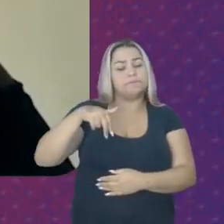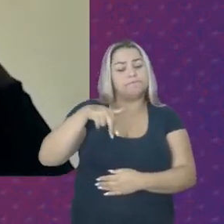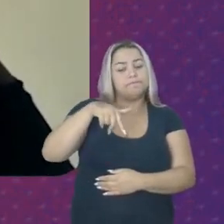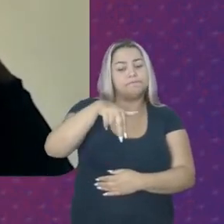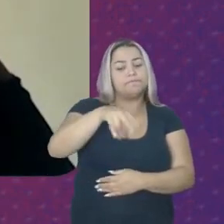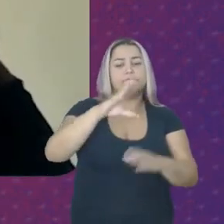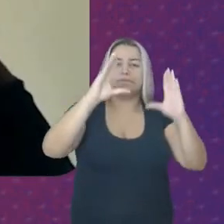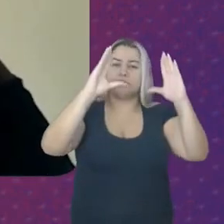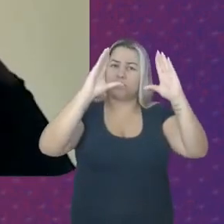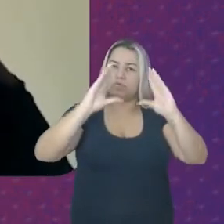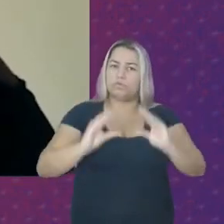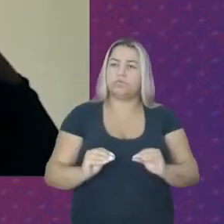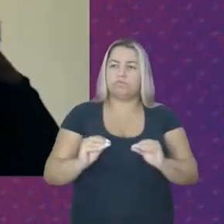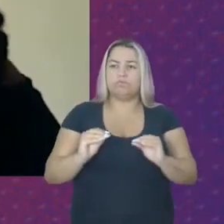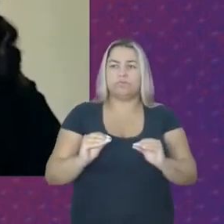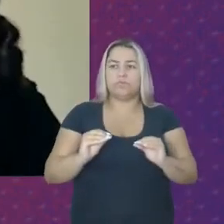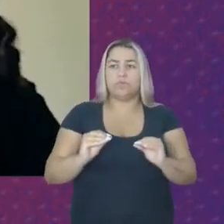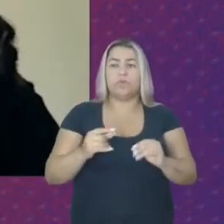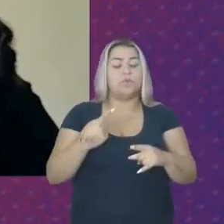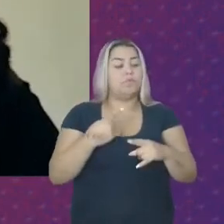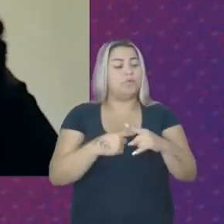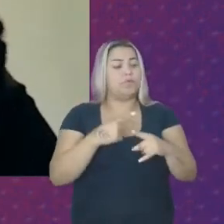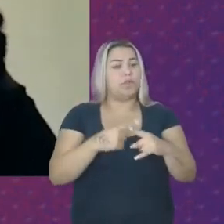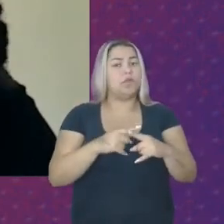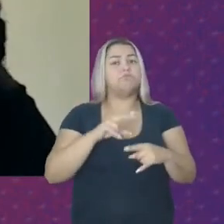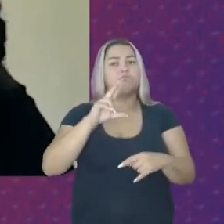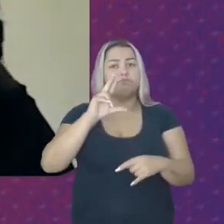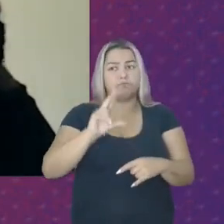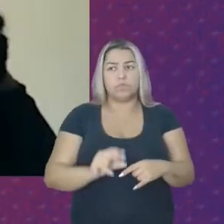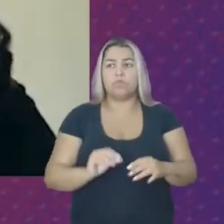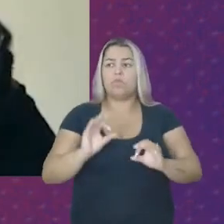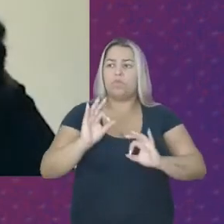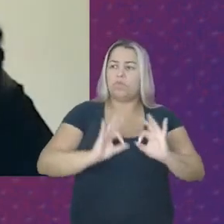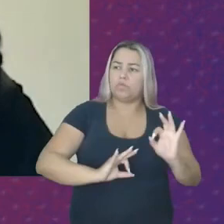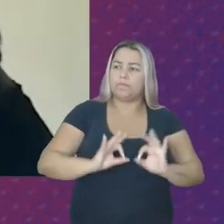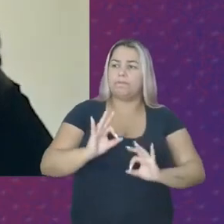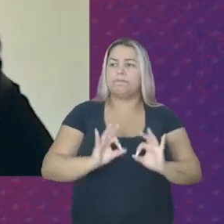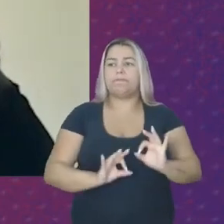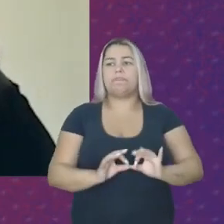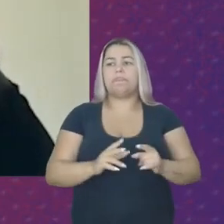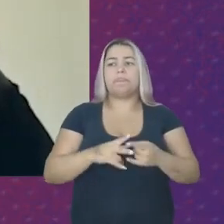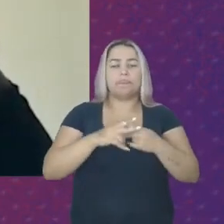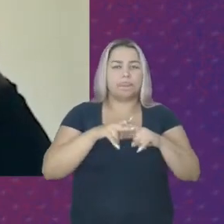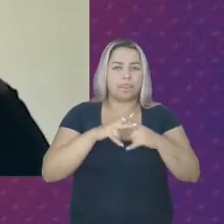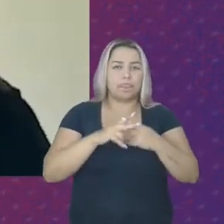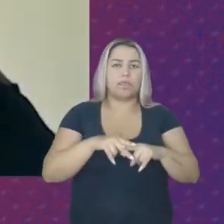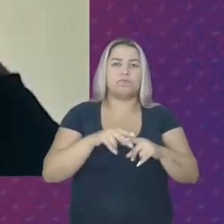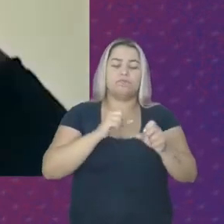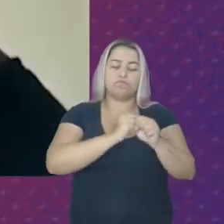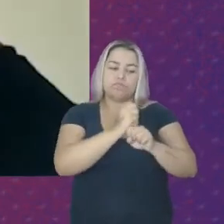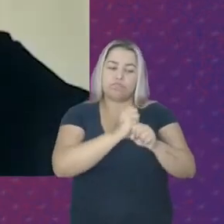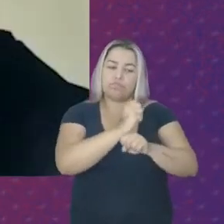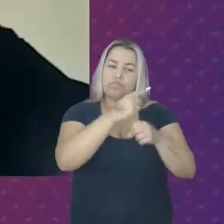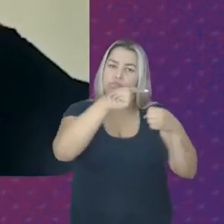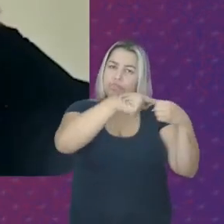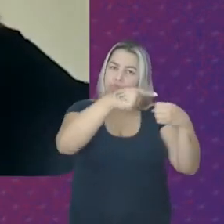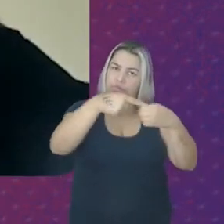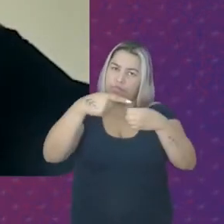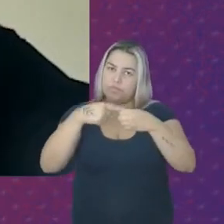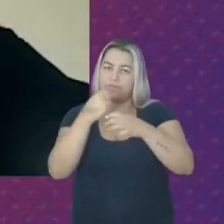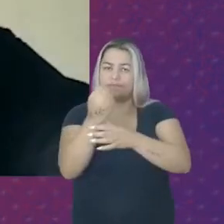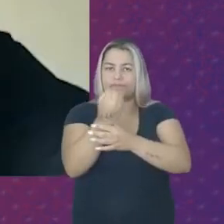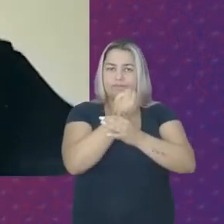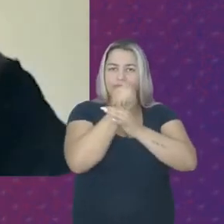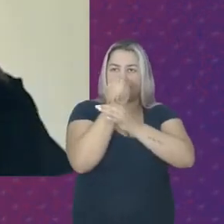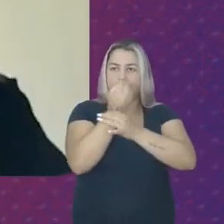a noite? Não. Então, por que não tratar sobre isso? Por que não falar sobre a cidade que nós queremos construir? A cidade que seja segura para